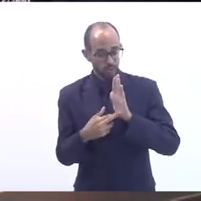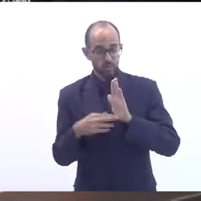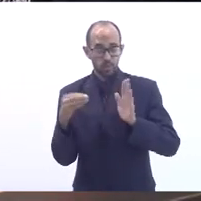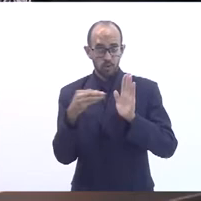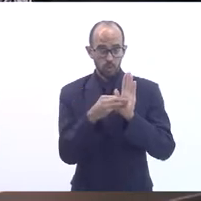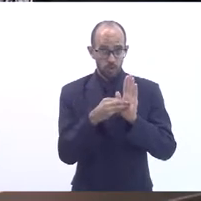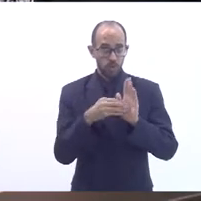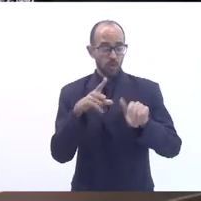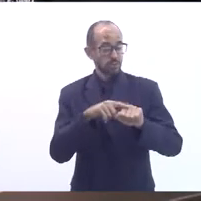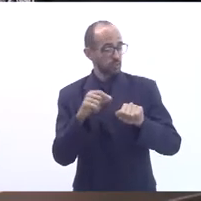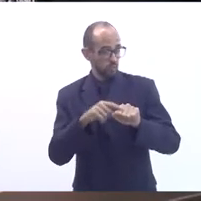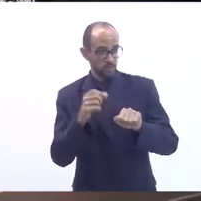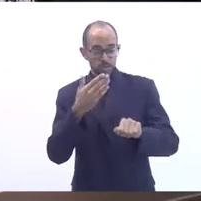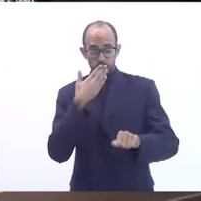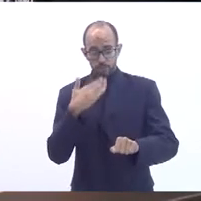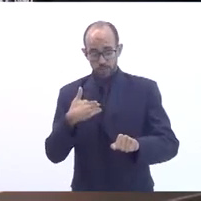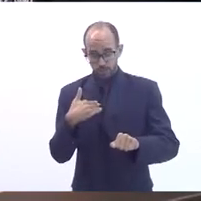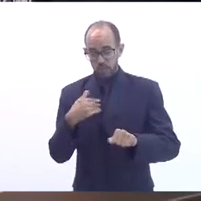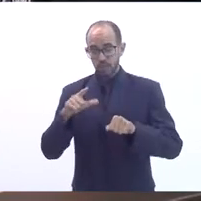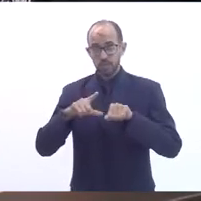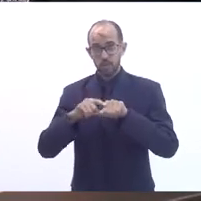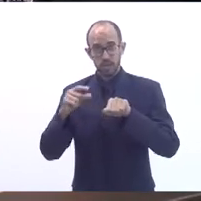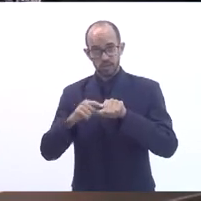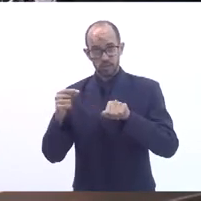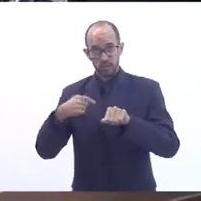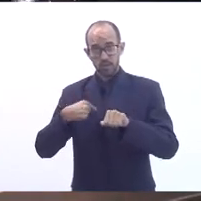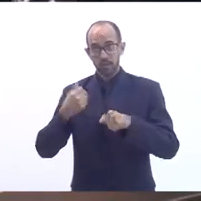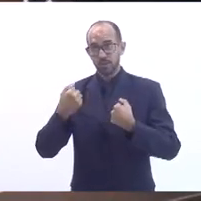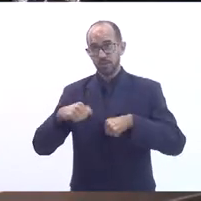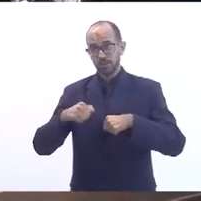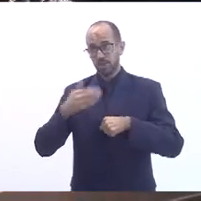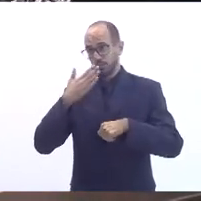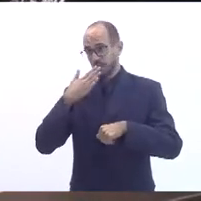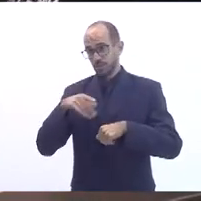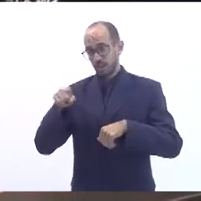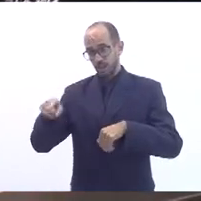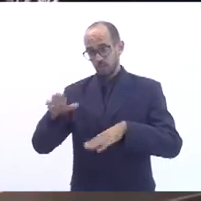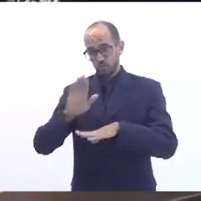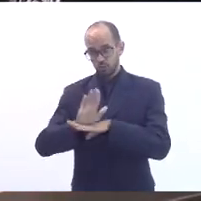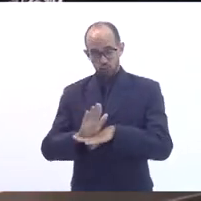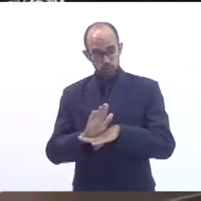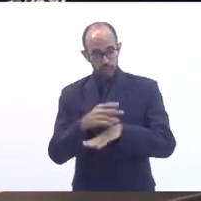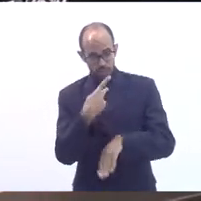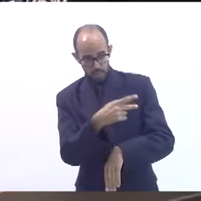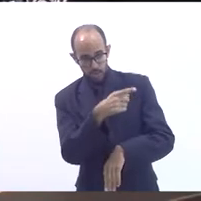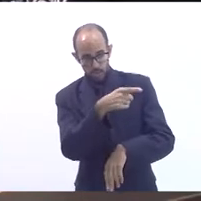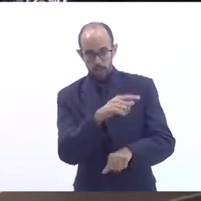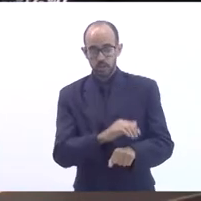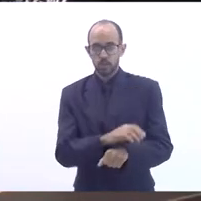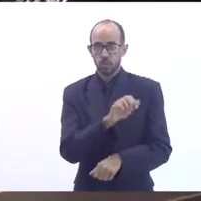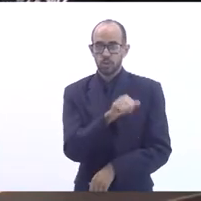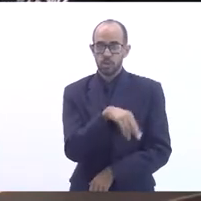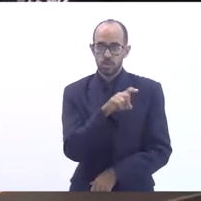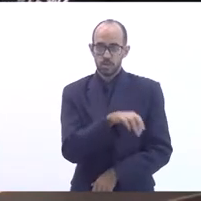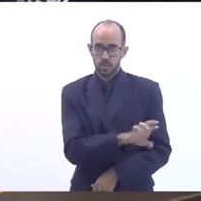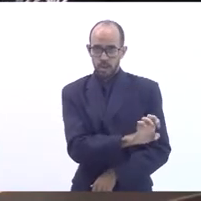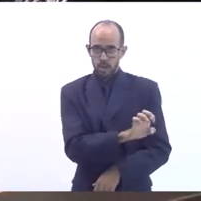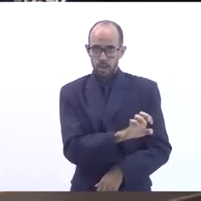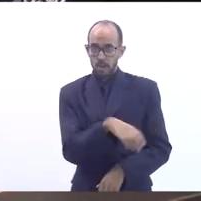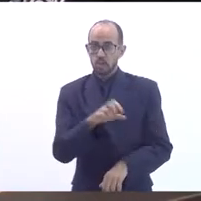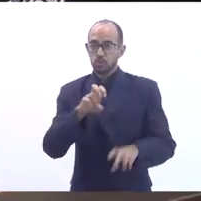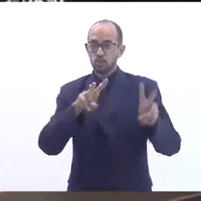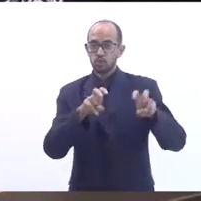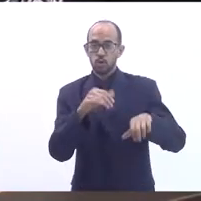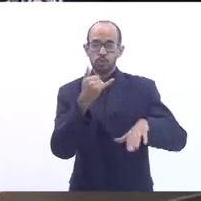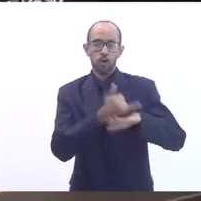se me pedissem para dizer eu ia ter que pedir ajuda o André Barros para lembrar sobre a questão que se levantou de Volta Redonda Eu